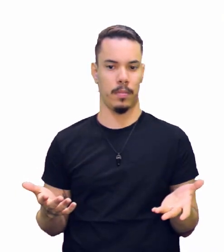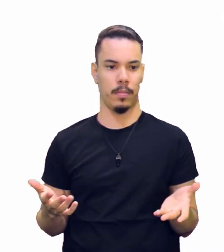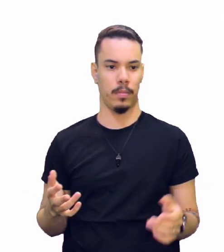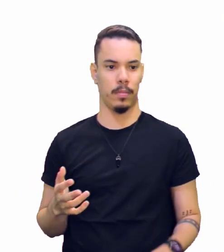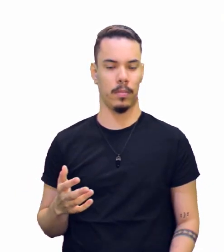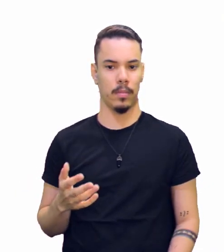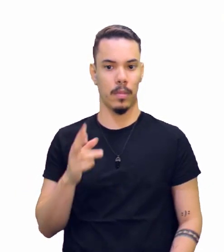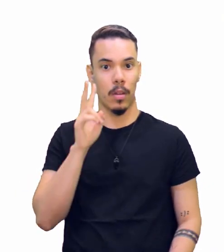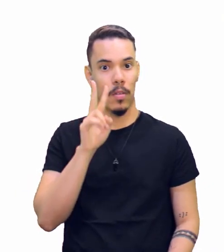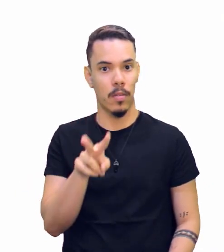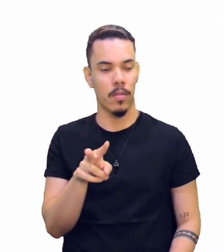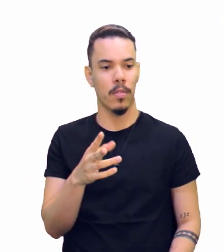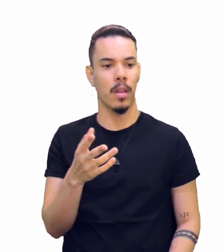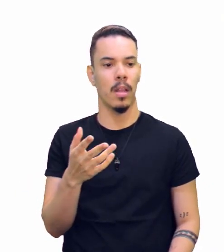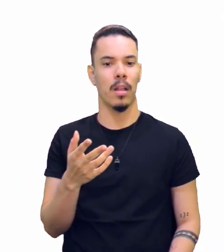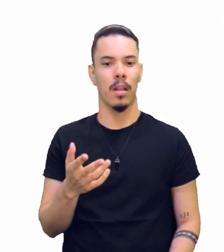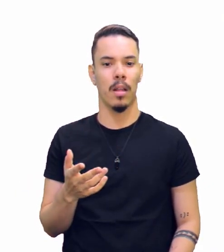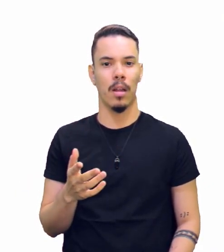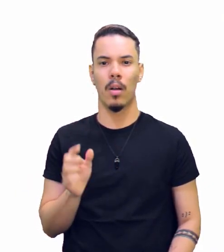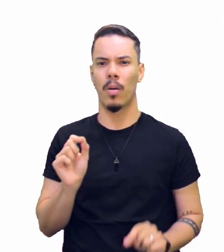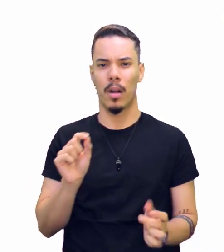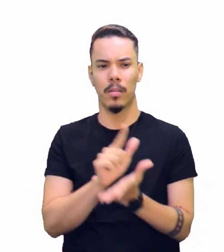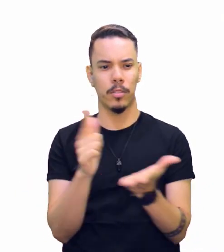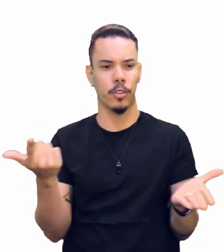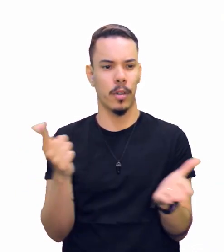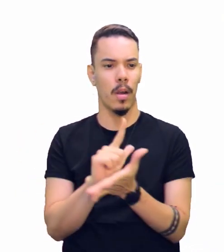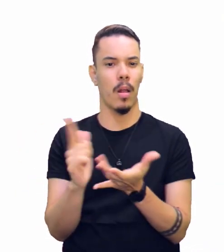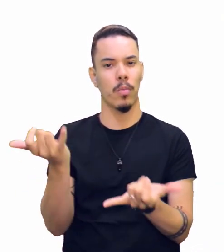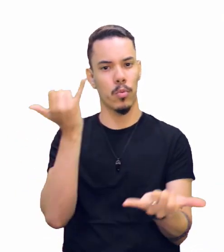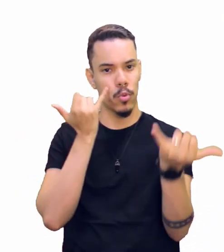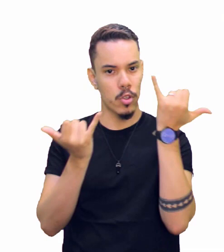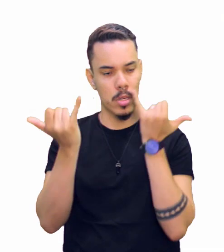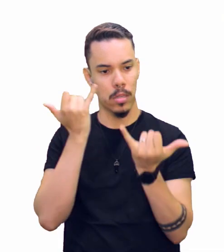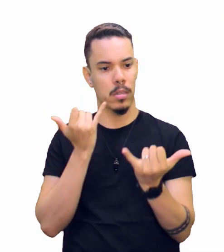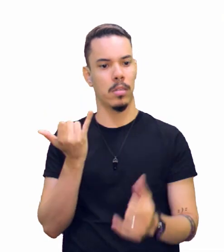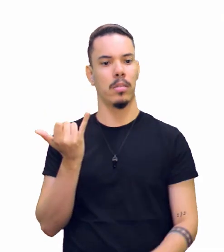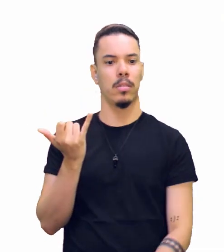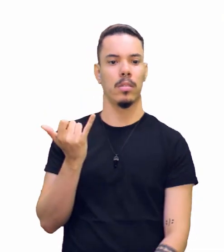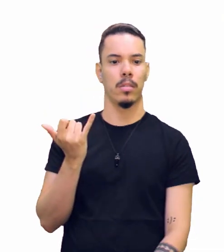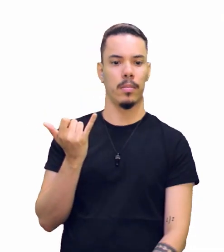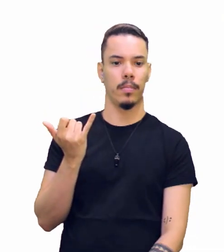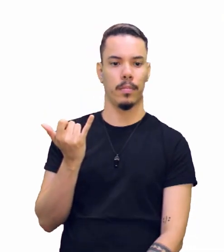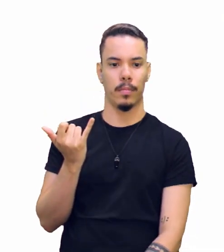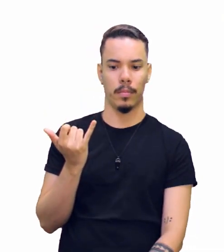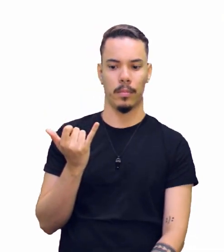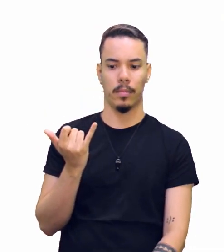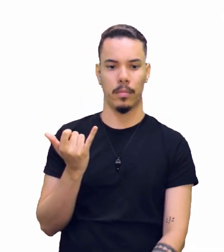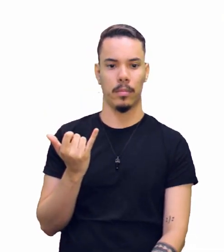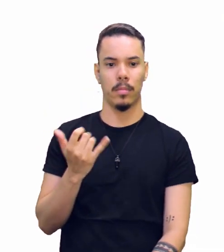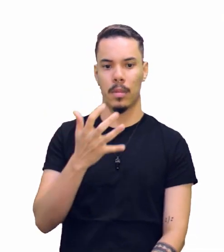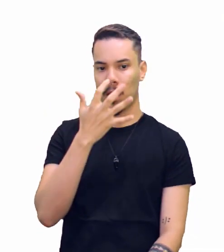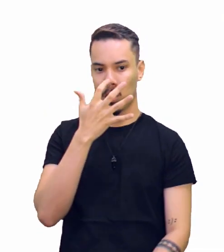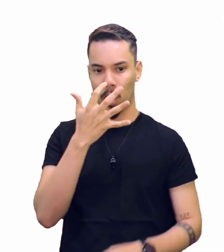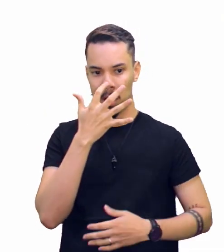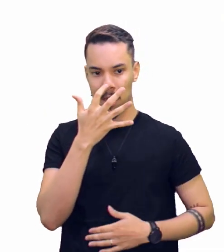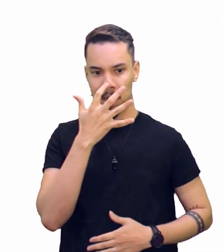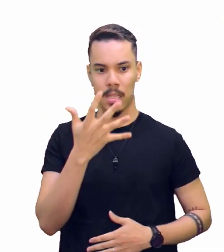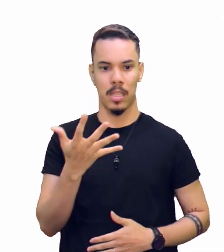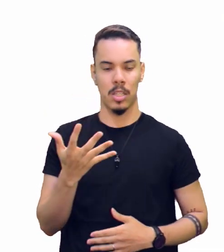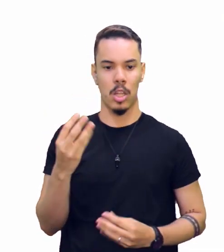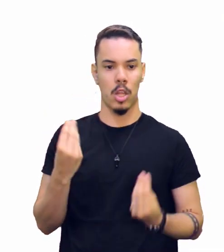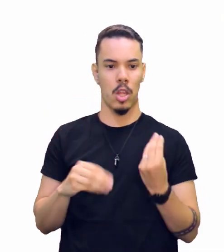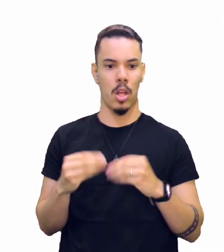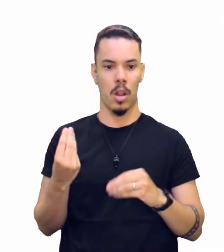programa de jornal de notícias don't watch supera não assiste novela novela